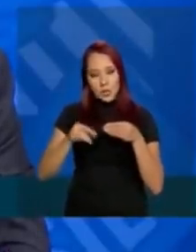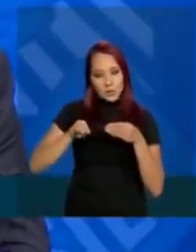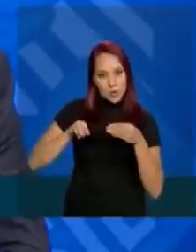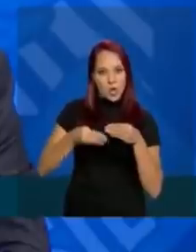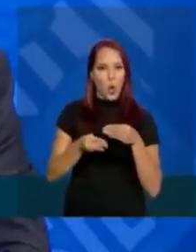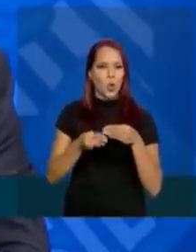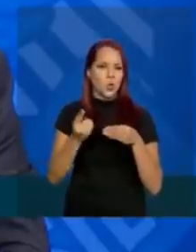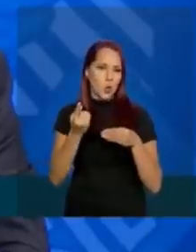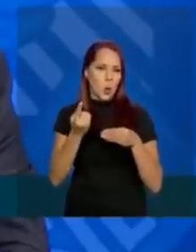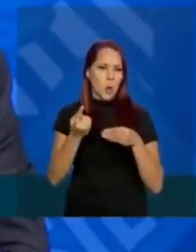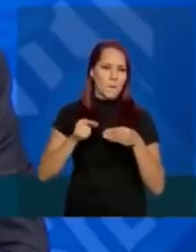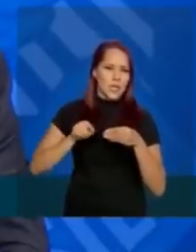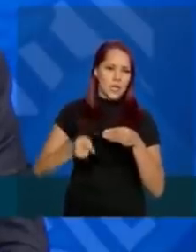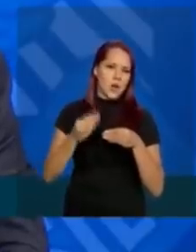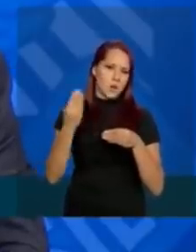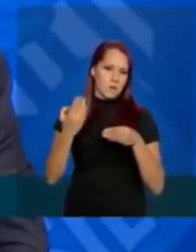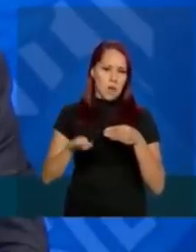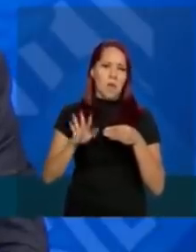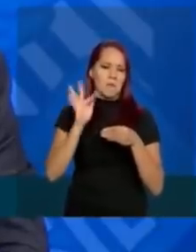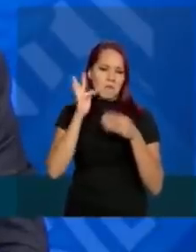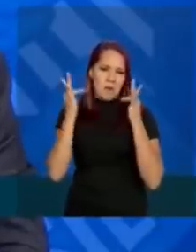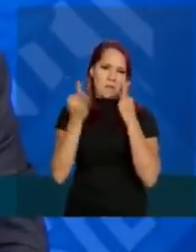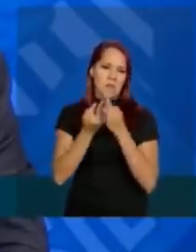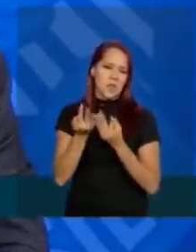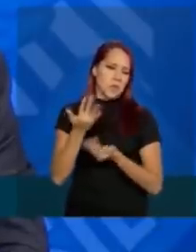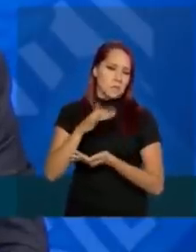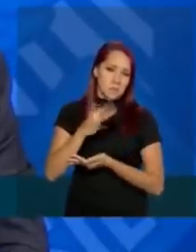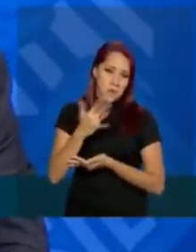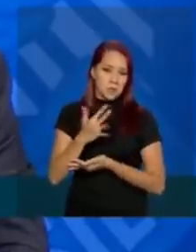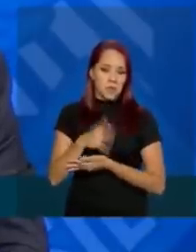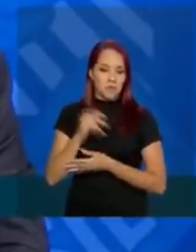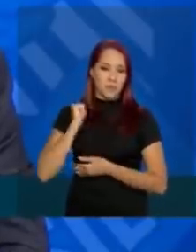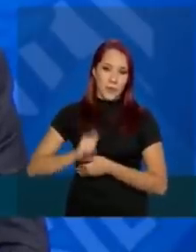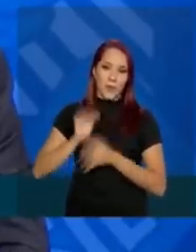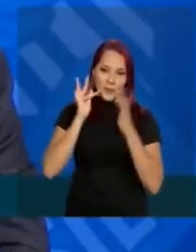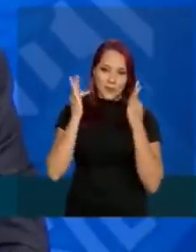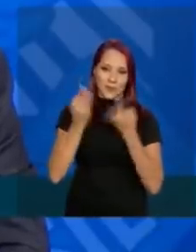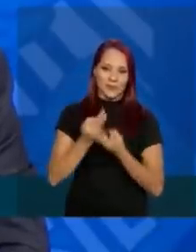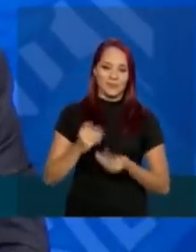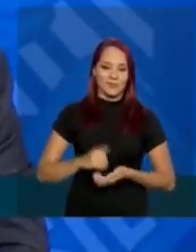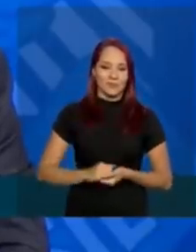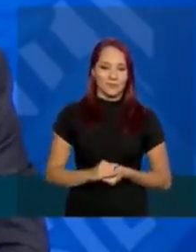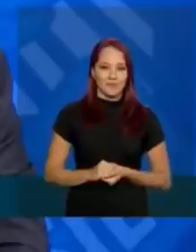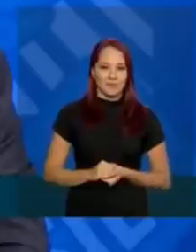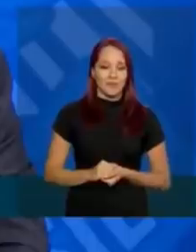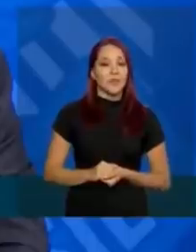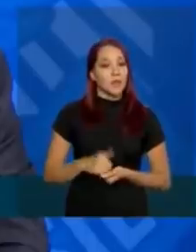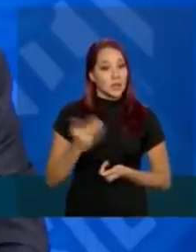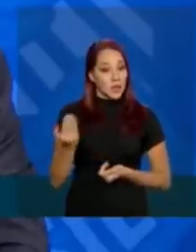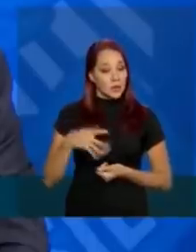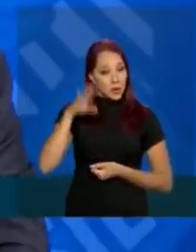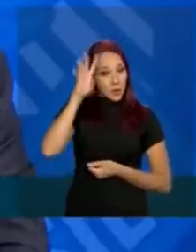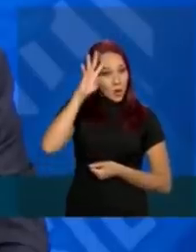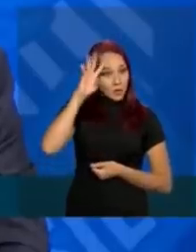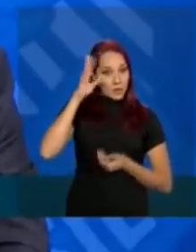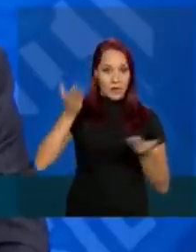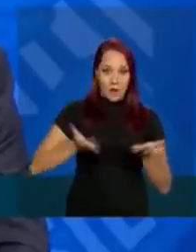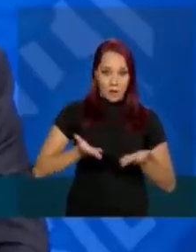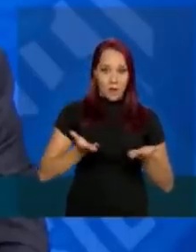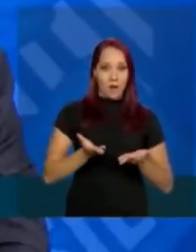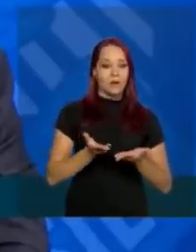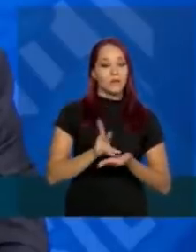1 milhão e meio de famílias, 2 milhões em números arredondados, do Bolsa Família. Então, teremos nesta